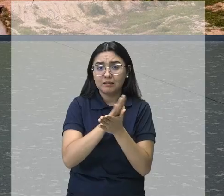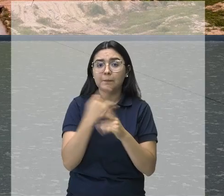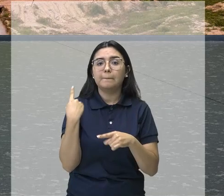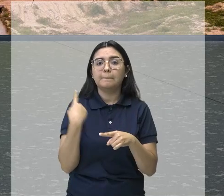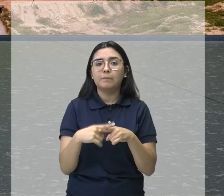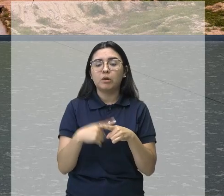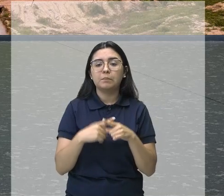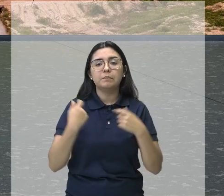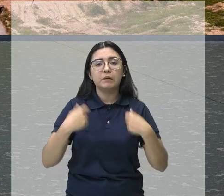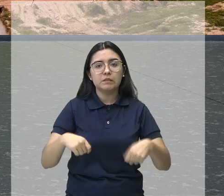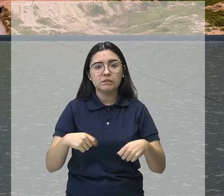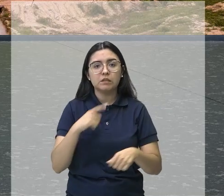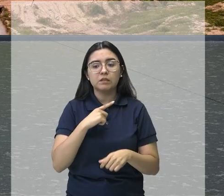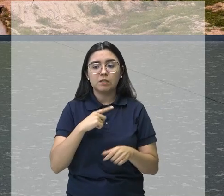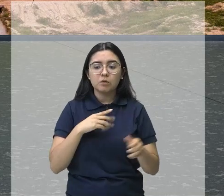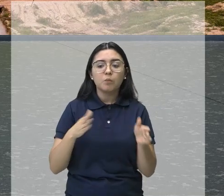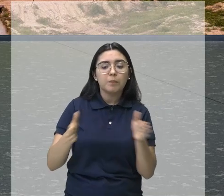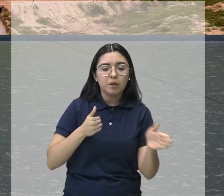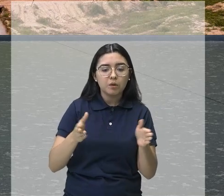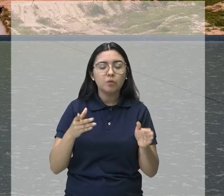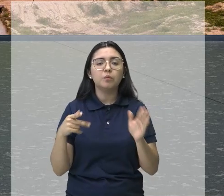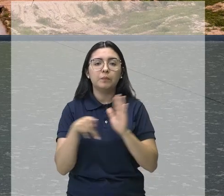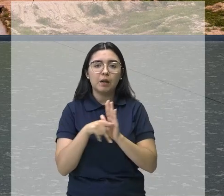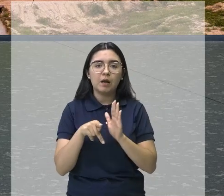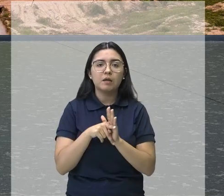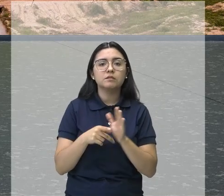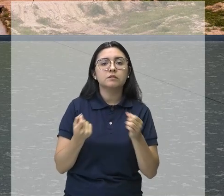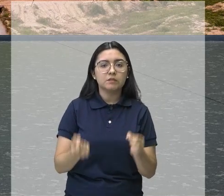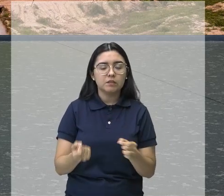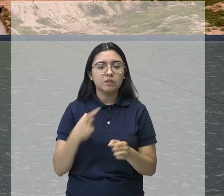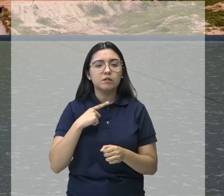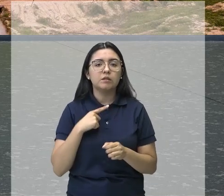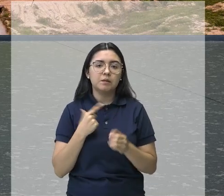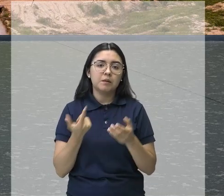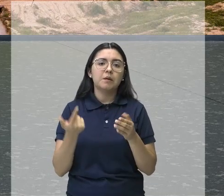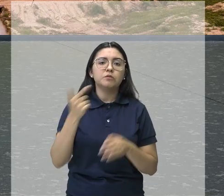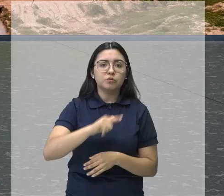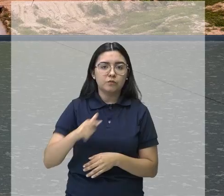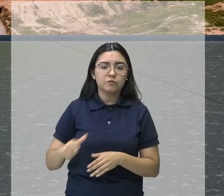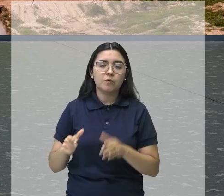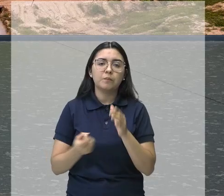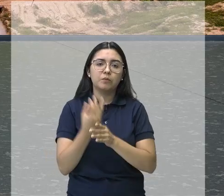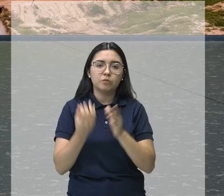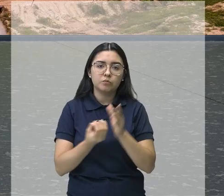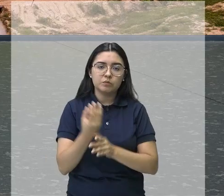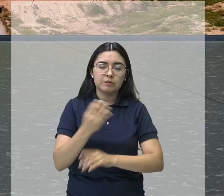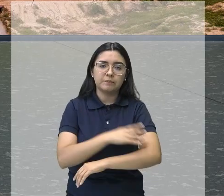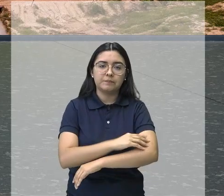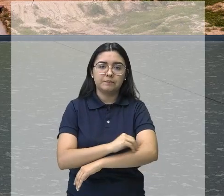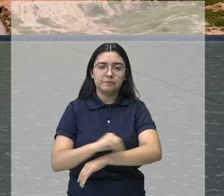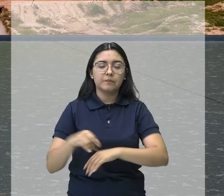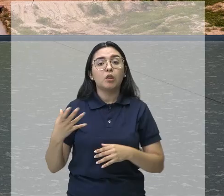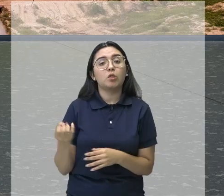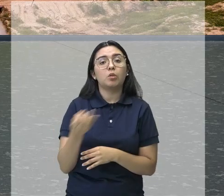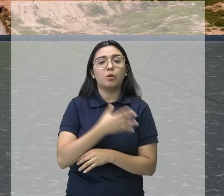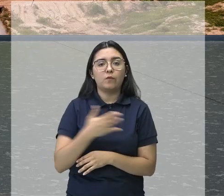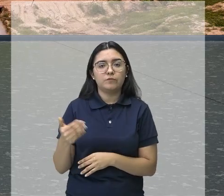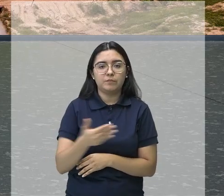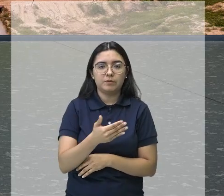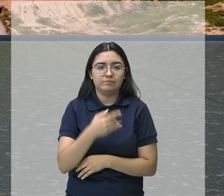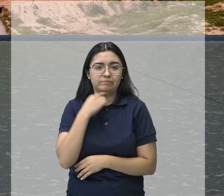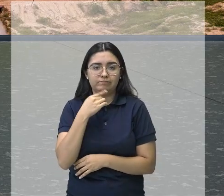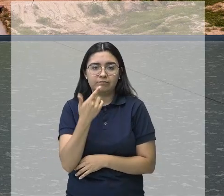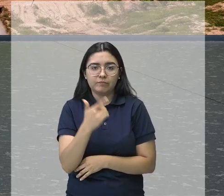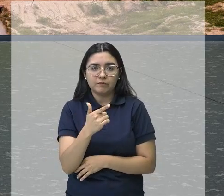os deixamos se reproduzir. E eles não terão novos filhotes, novos peixes